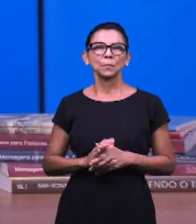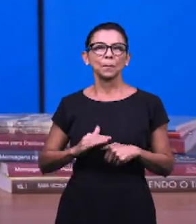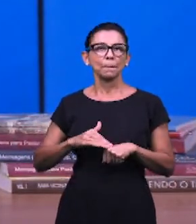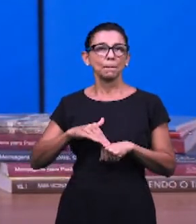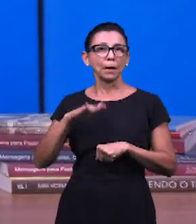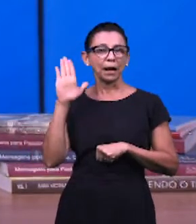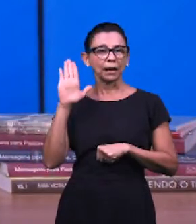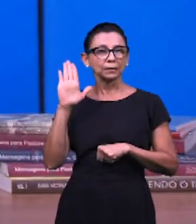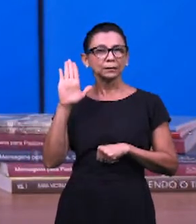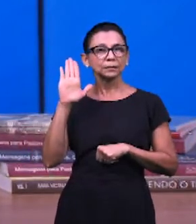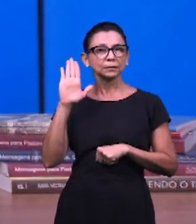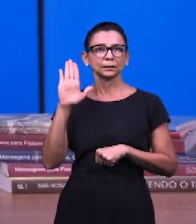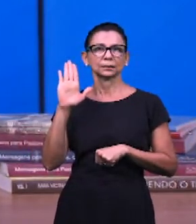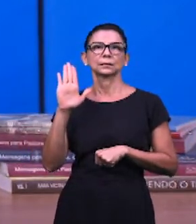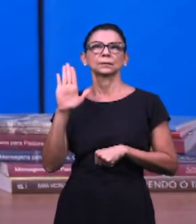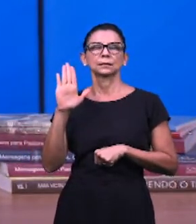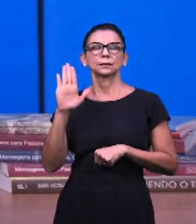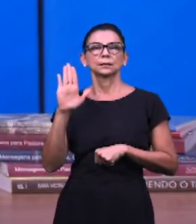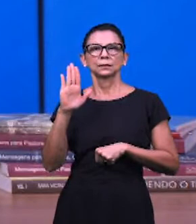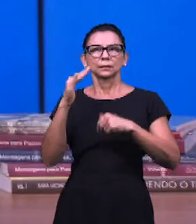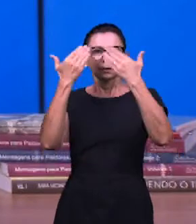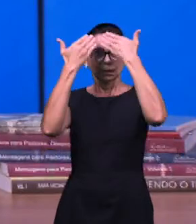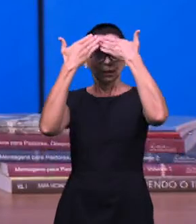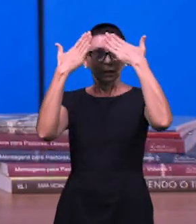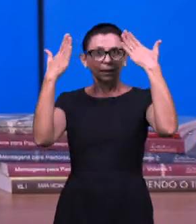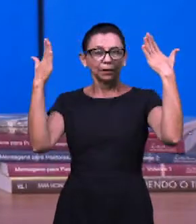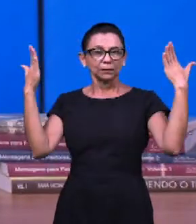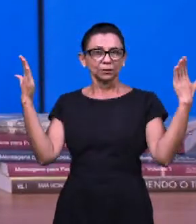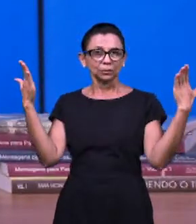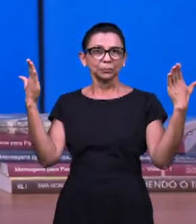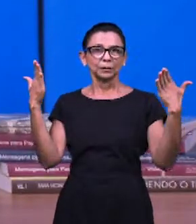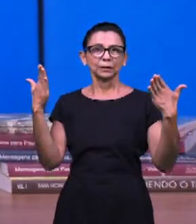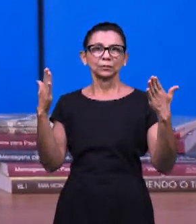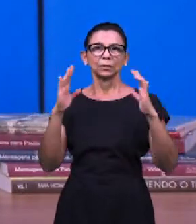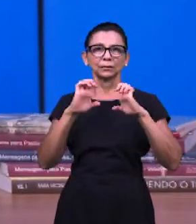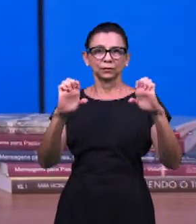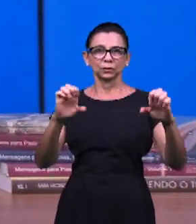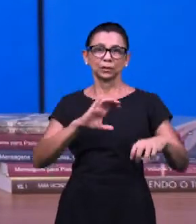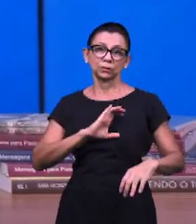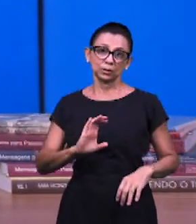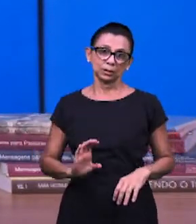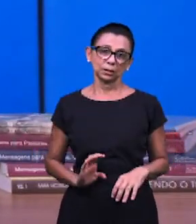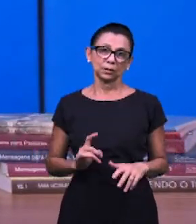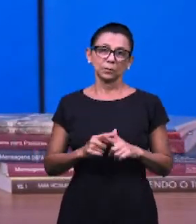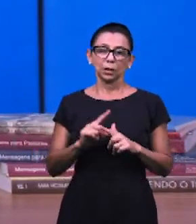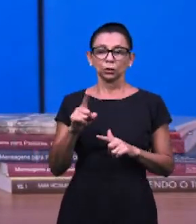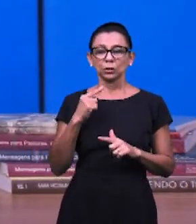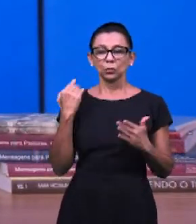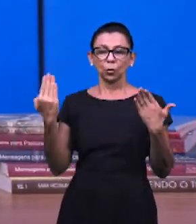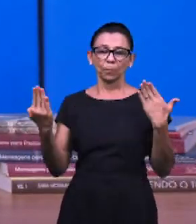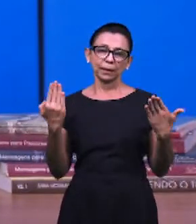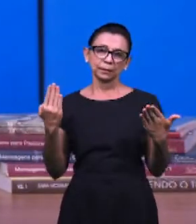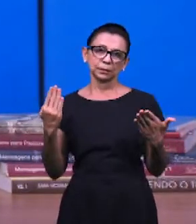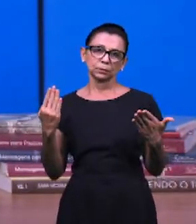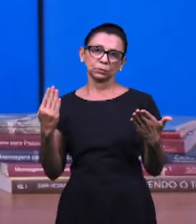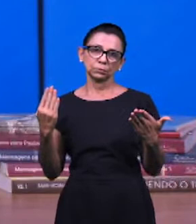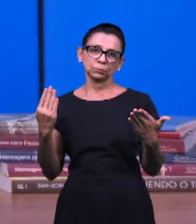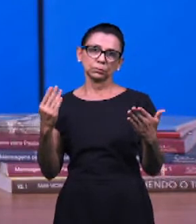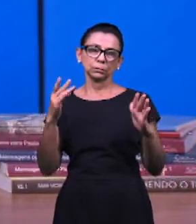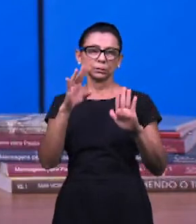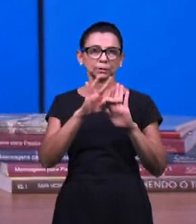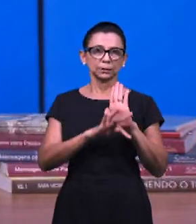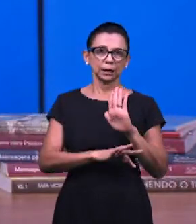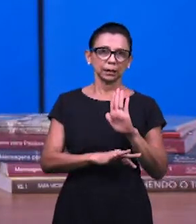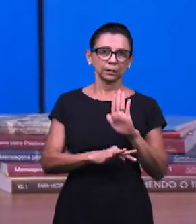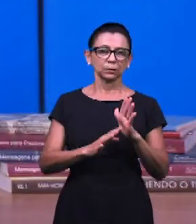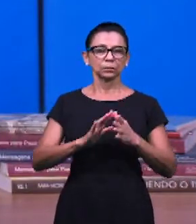esse alcance do mistério do Evangelho de Cristo, porque estamos associando alguns textos, o texto de Mateus capítulo